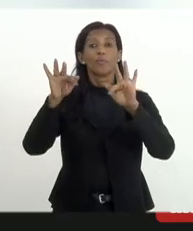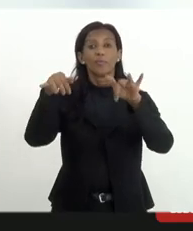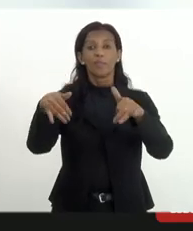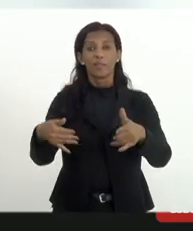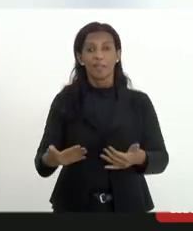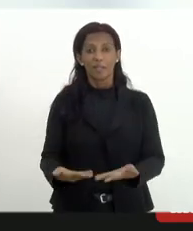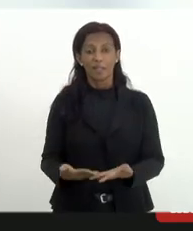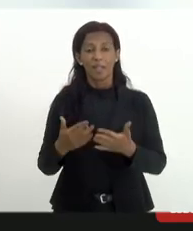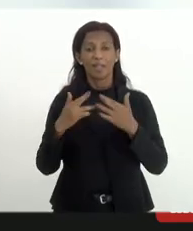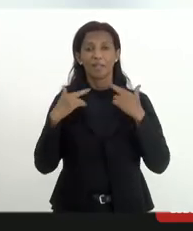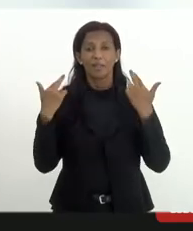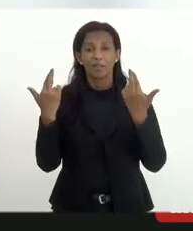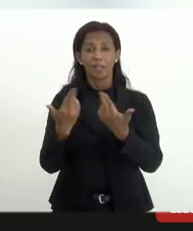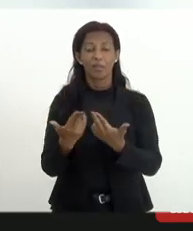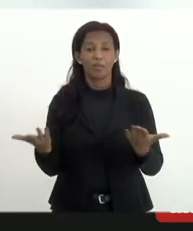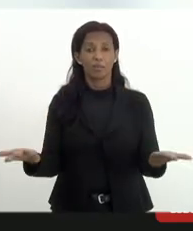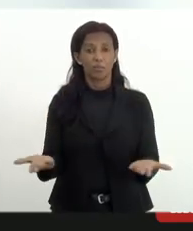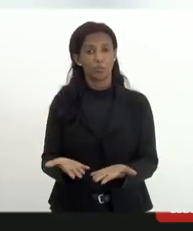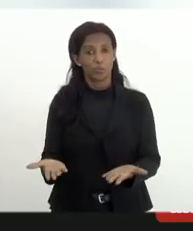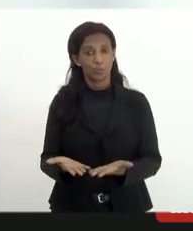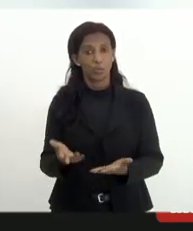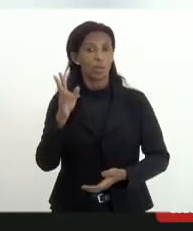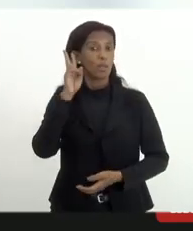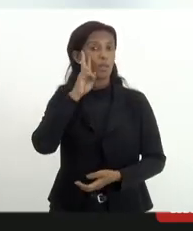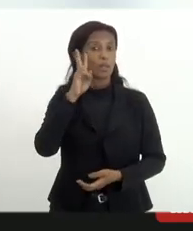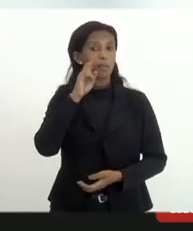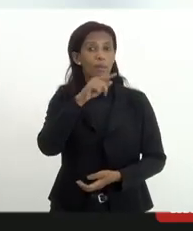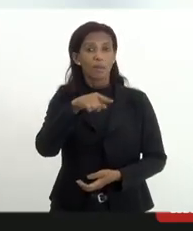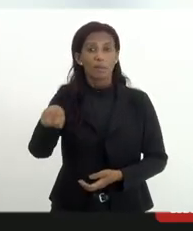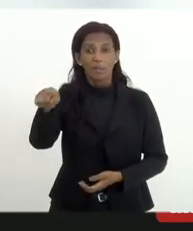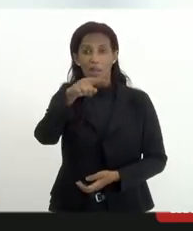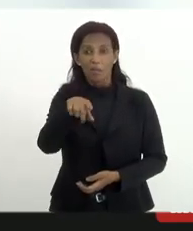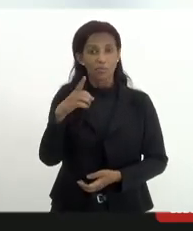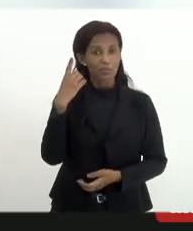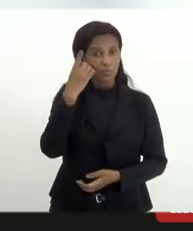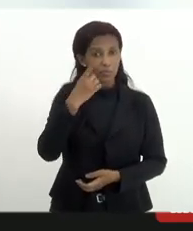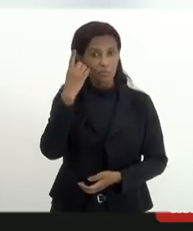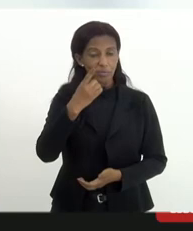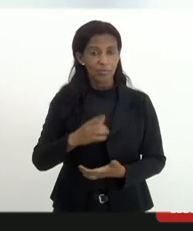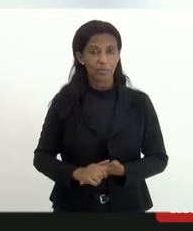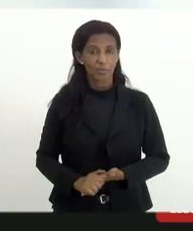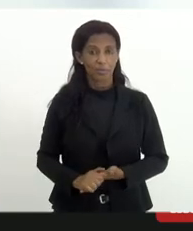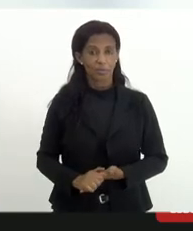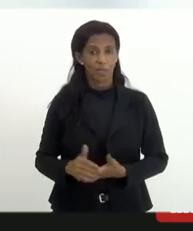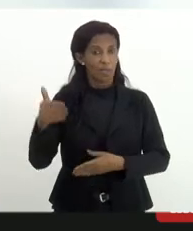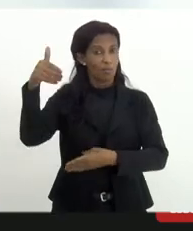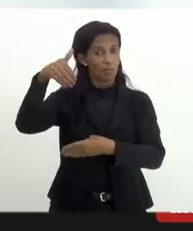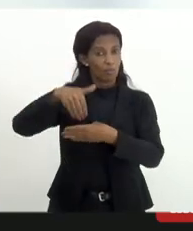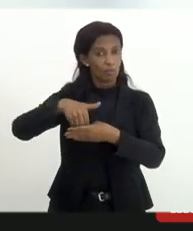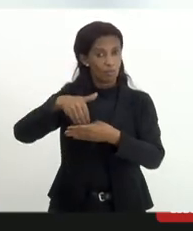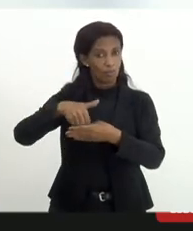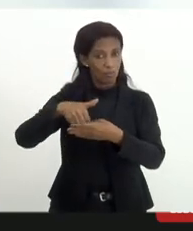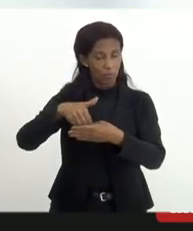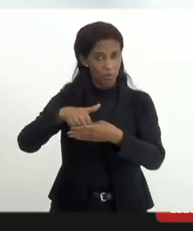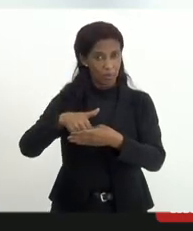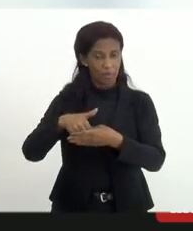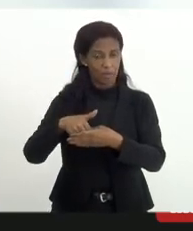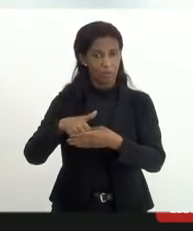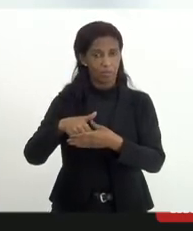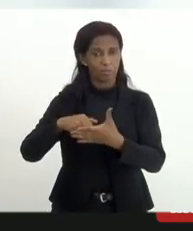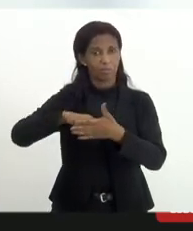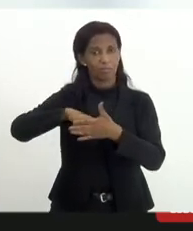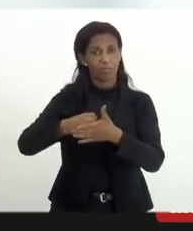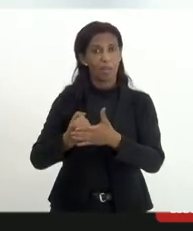encerrada a nossa reunião de hoje, lembrando aos senhores deputados que a votação da interrupção